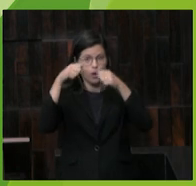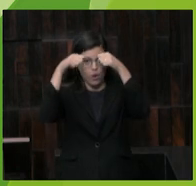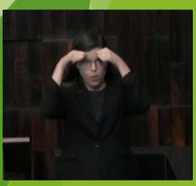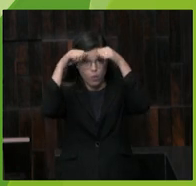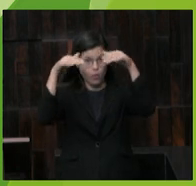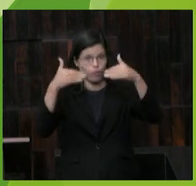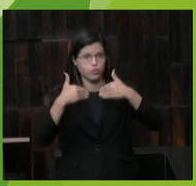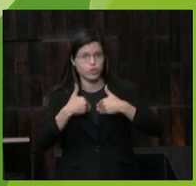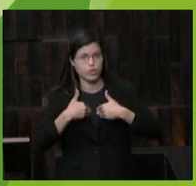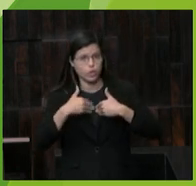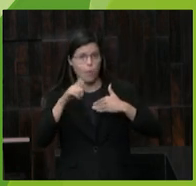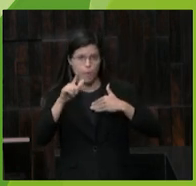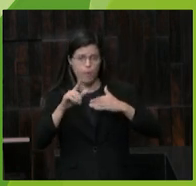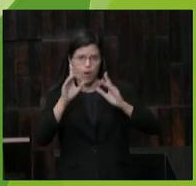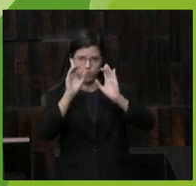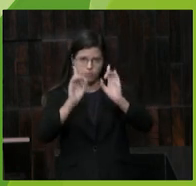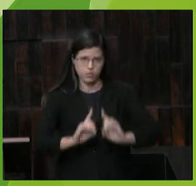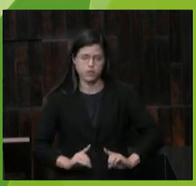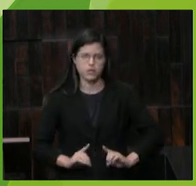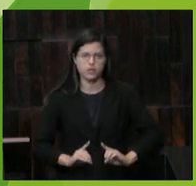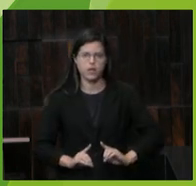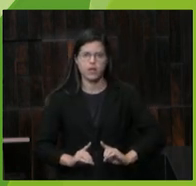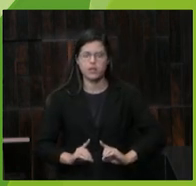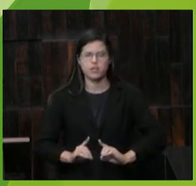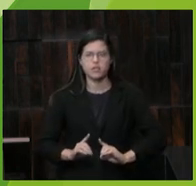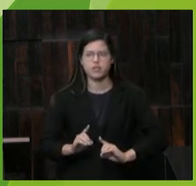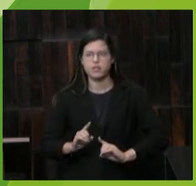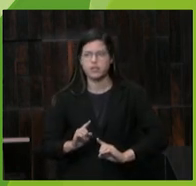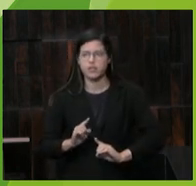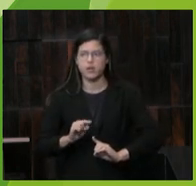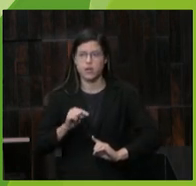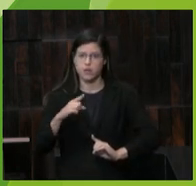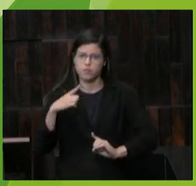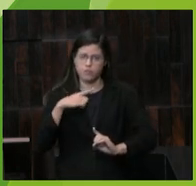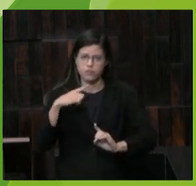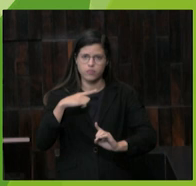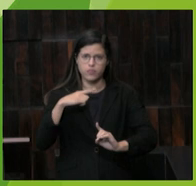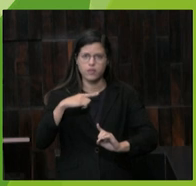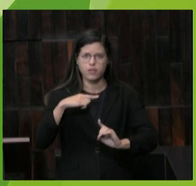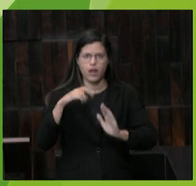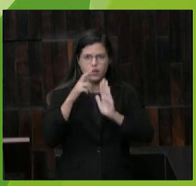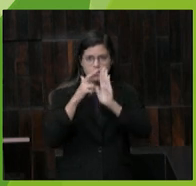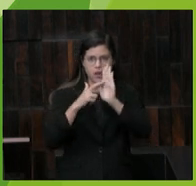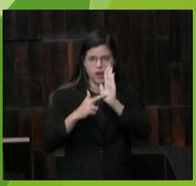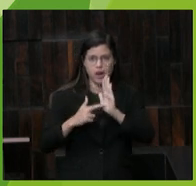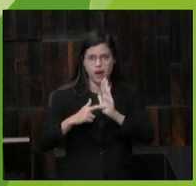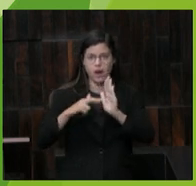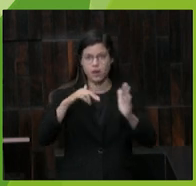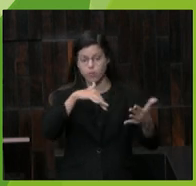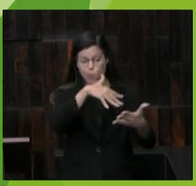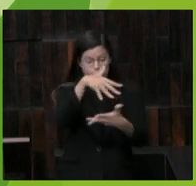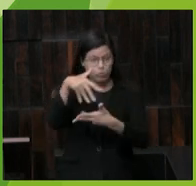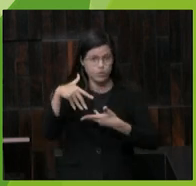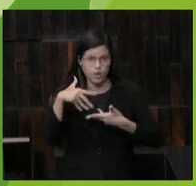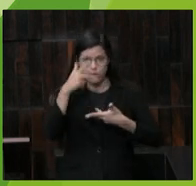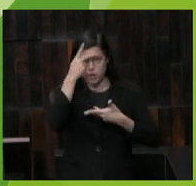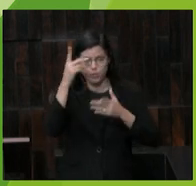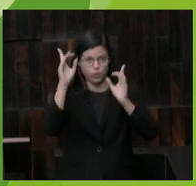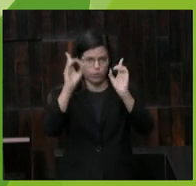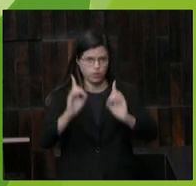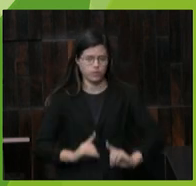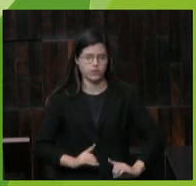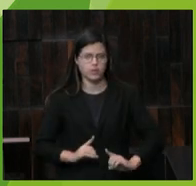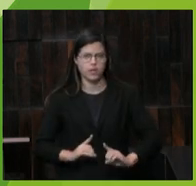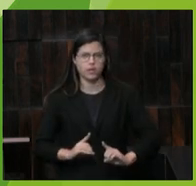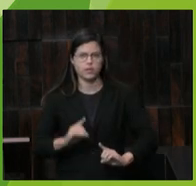o autismo é uma deficiência. E aí a gente tem que ter como norte a Convenção Internacional das Pessoas com Deficiência, que... Quais